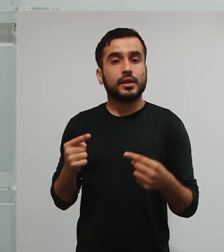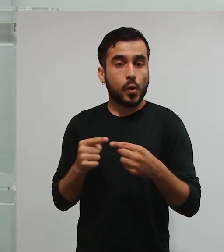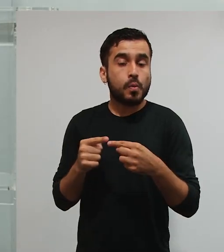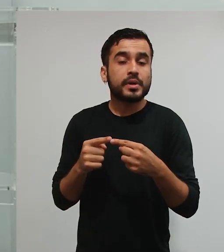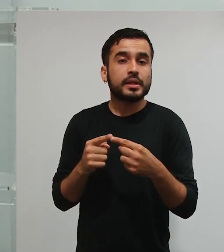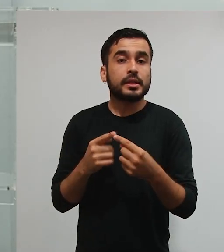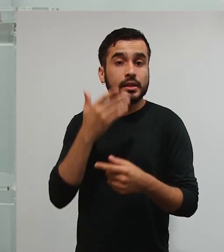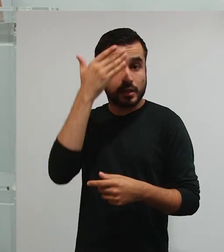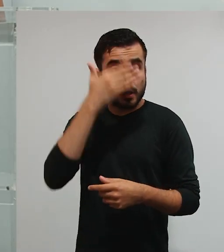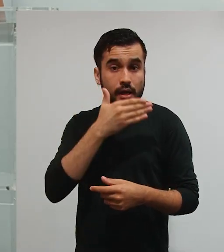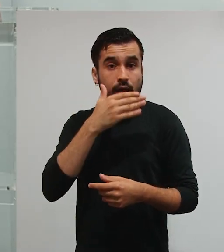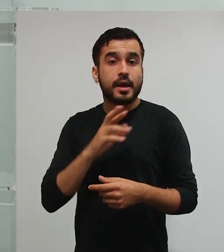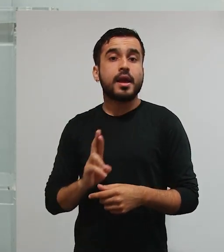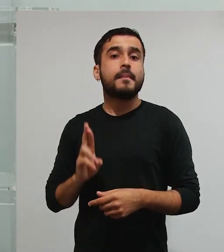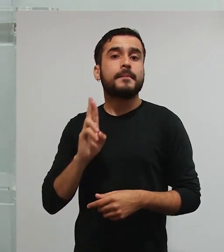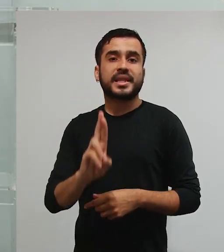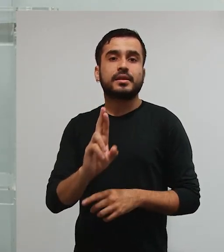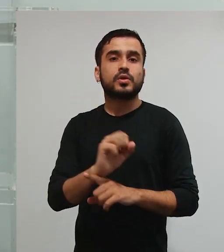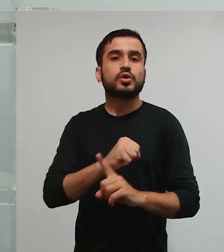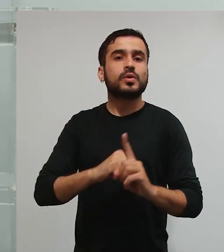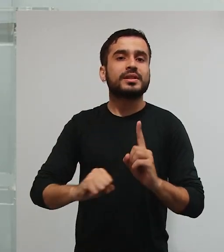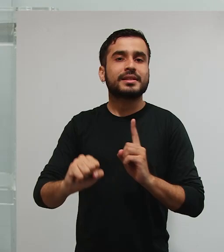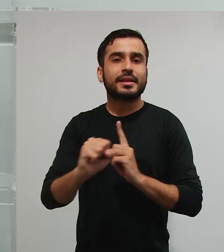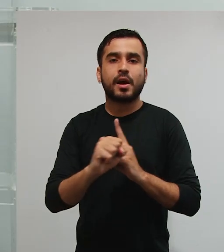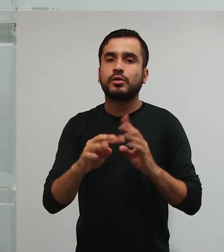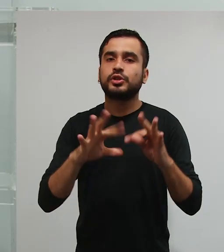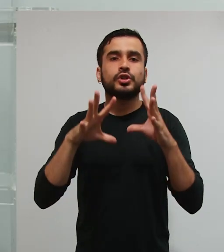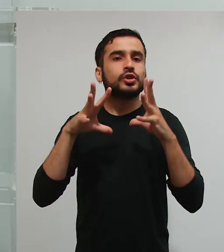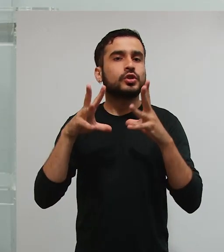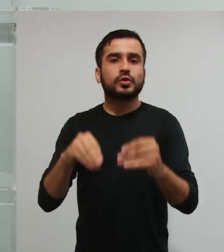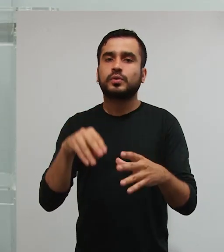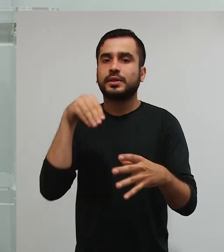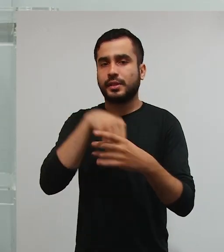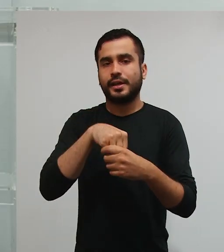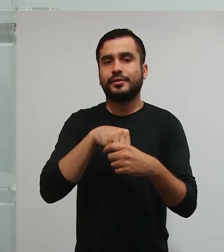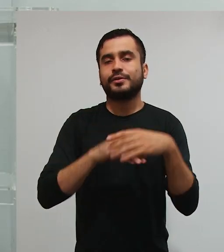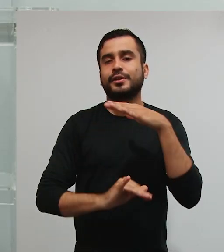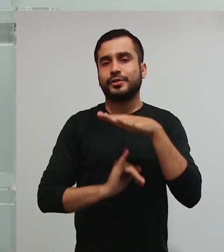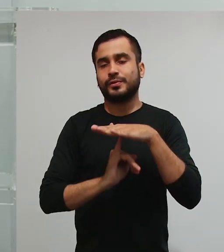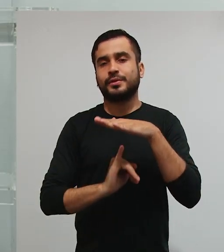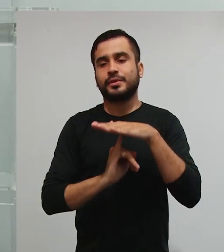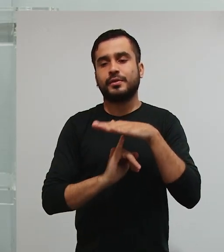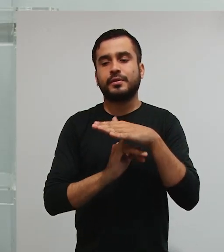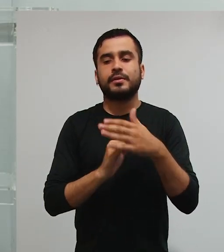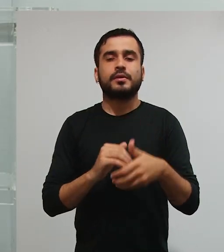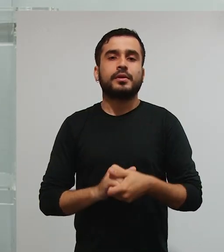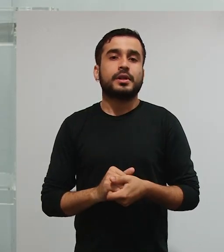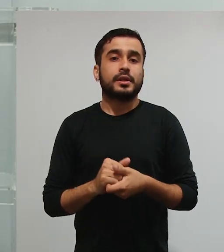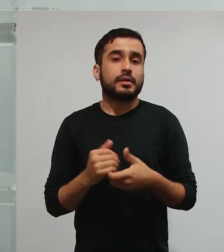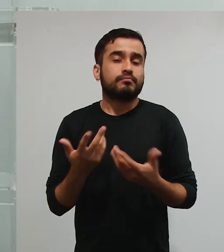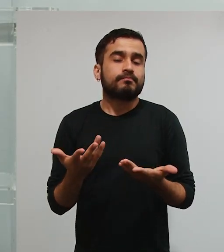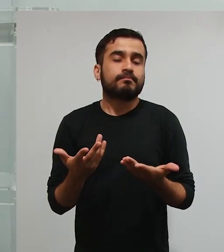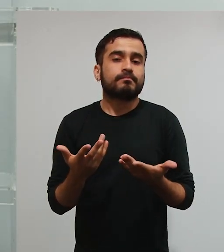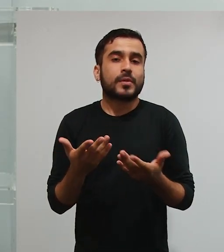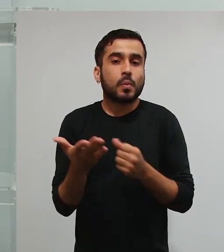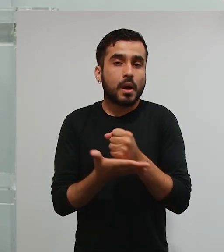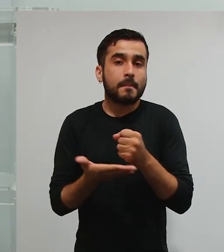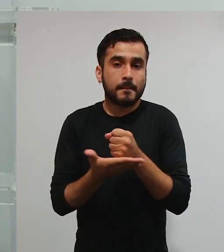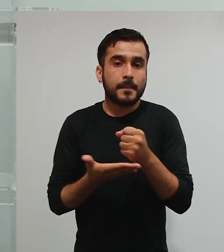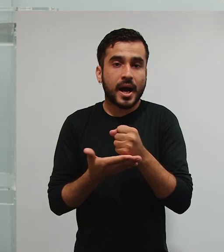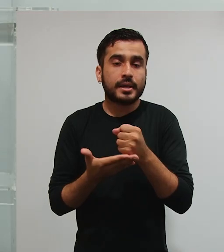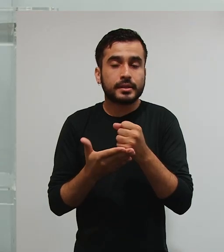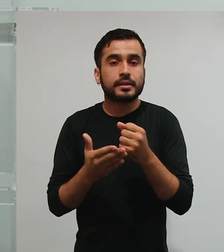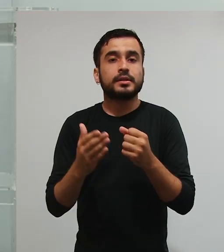representem, né, que garantam a representação social de todos que estão ali na instituição, como um respaldo de uma